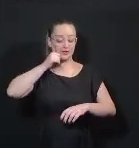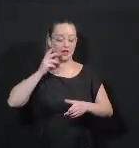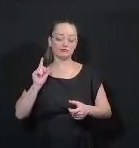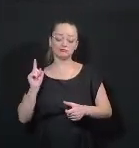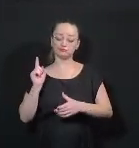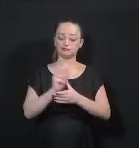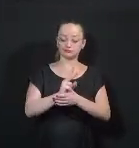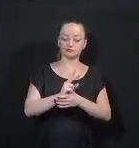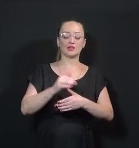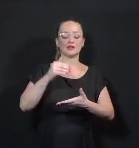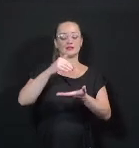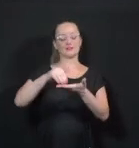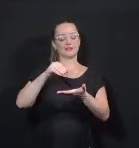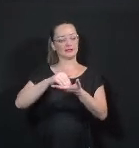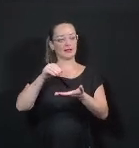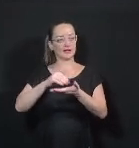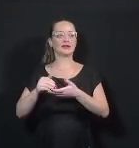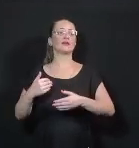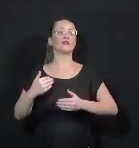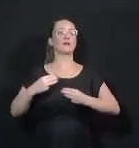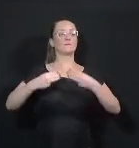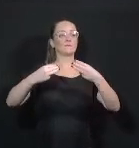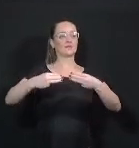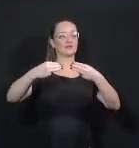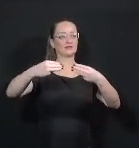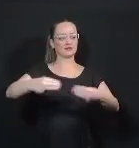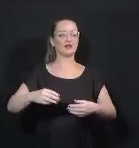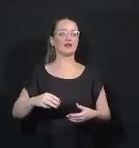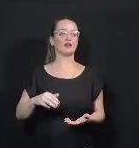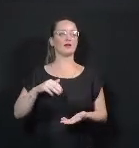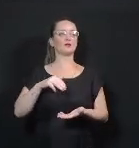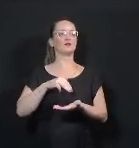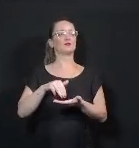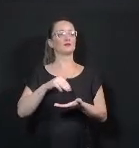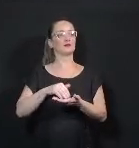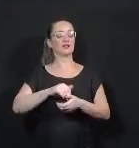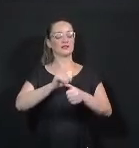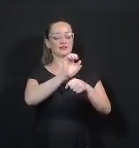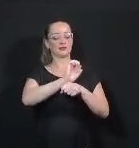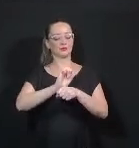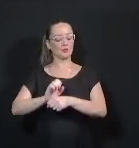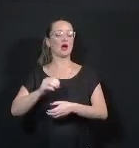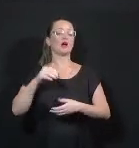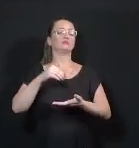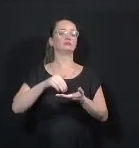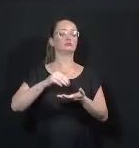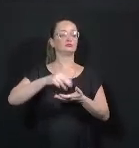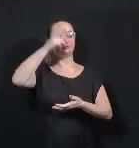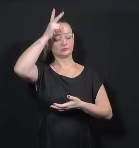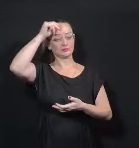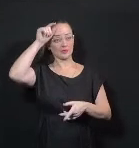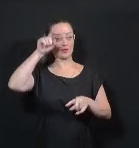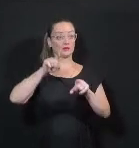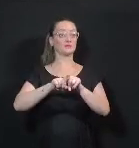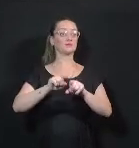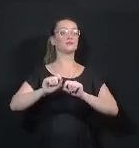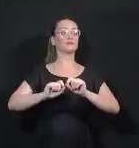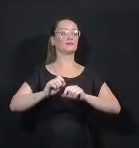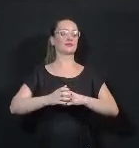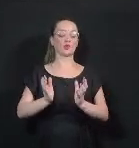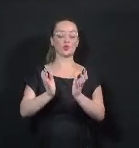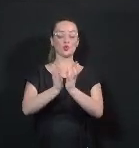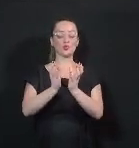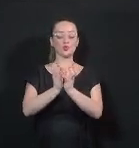secretarias municipais, secretarias estaduais, ministérios, e também nos